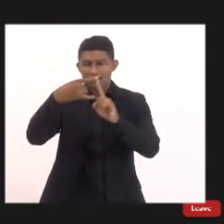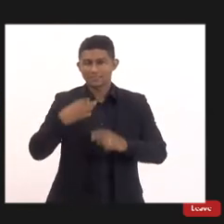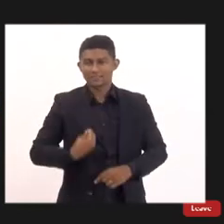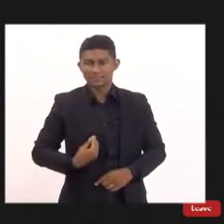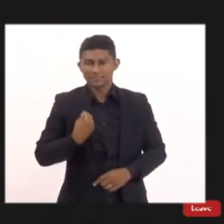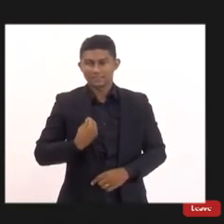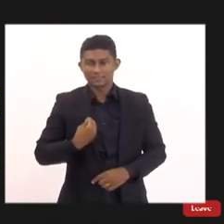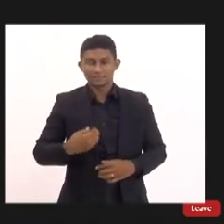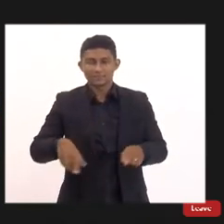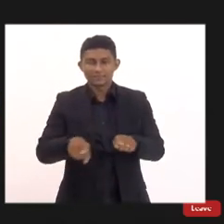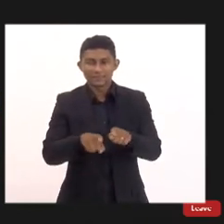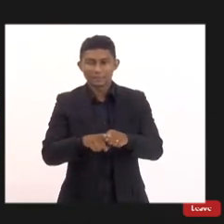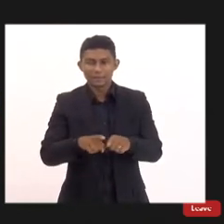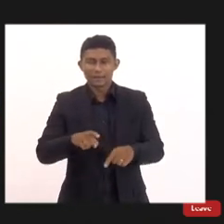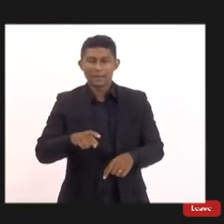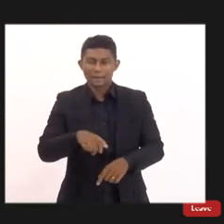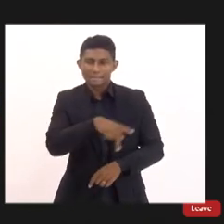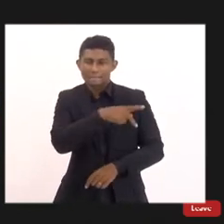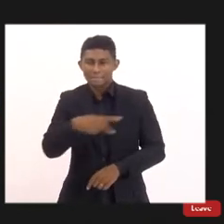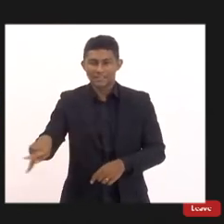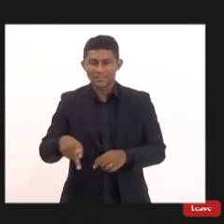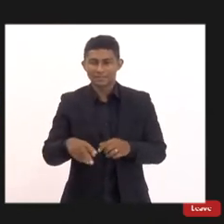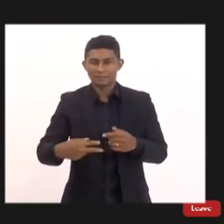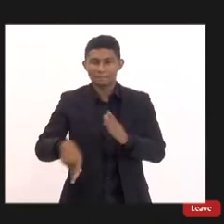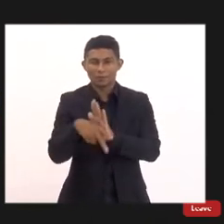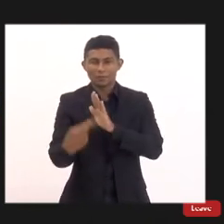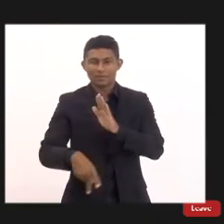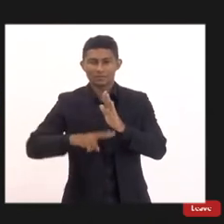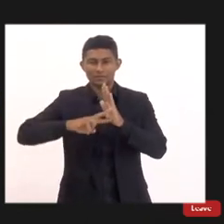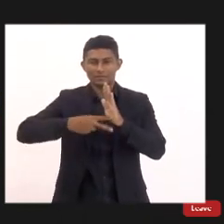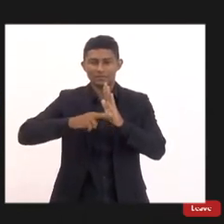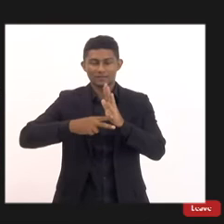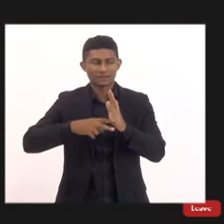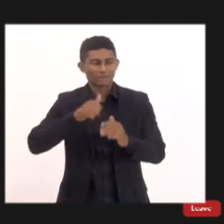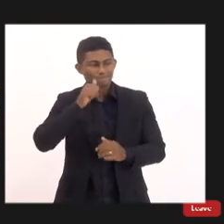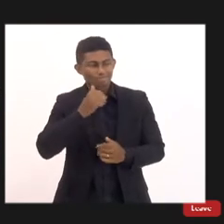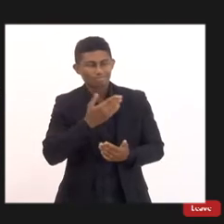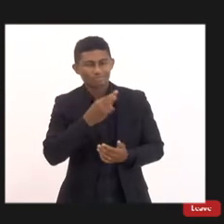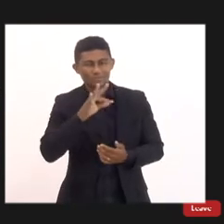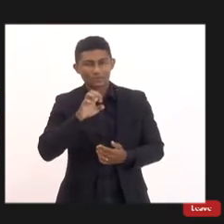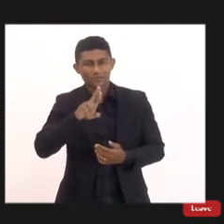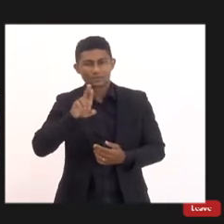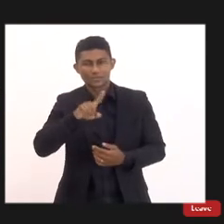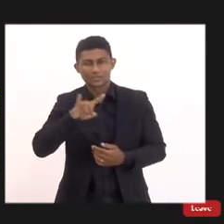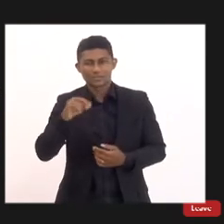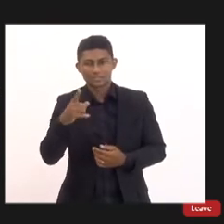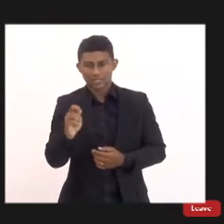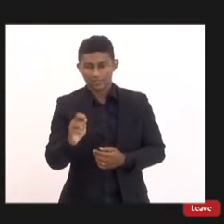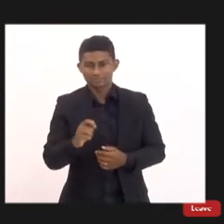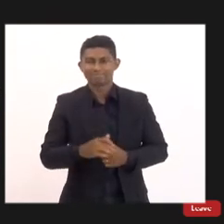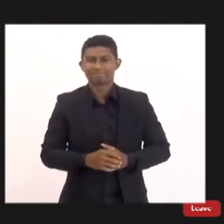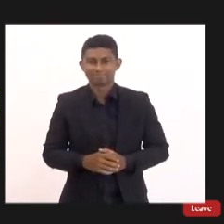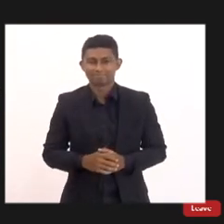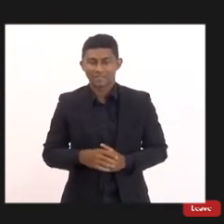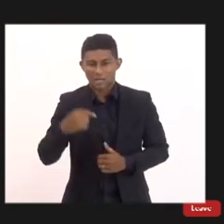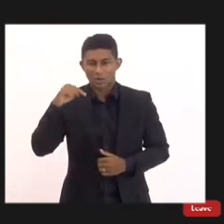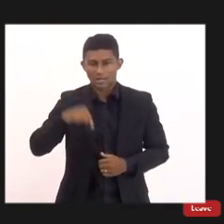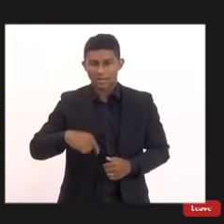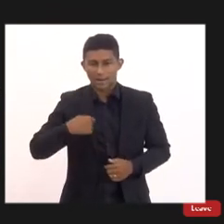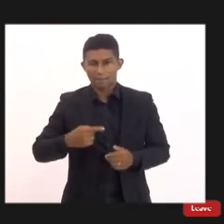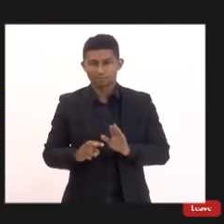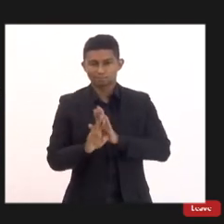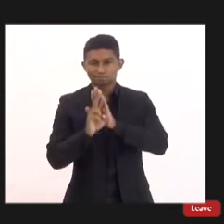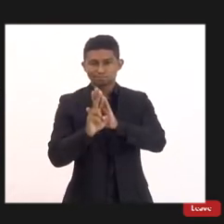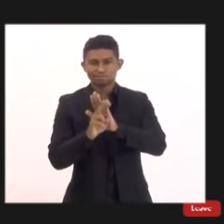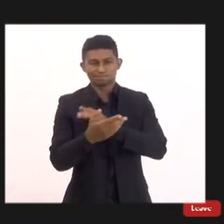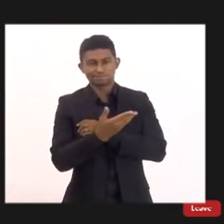UP Sindicato, a professora Terezinha Oliveira Machado da Silva. E nós, embora